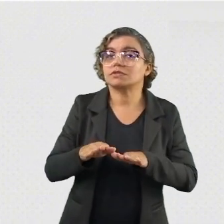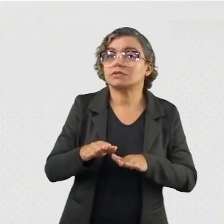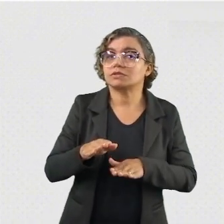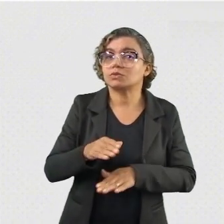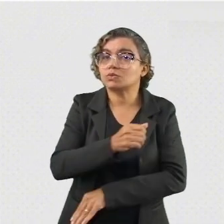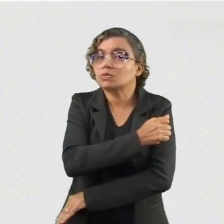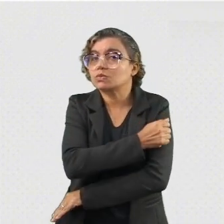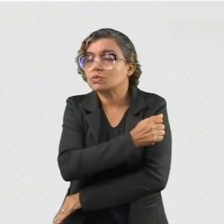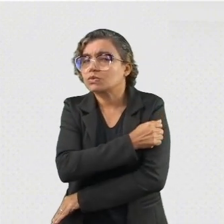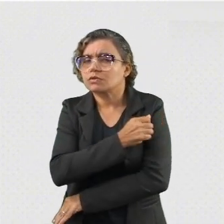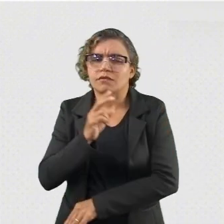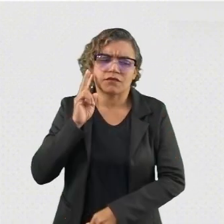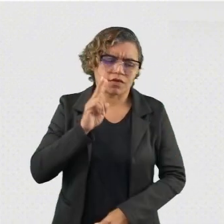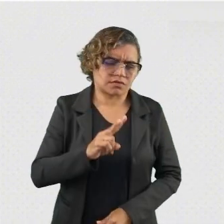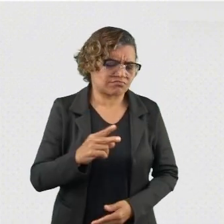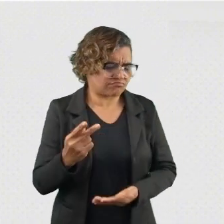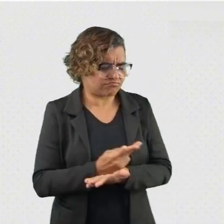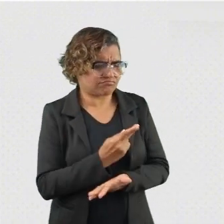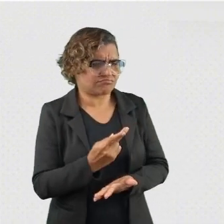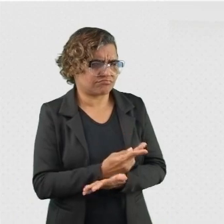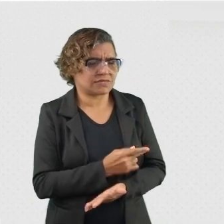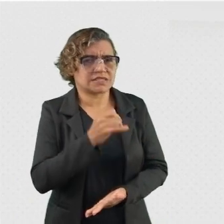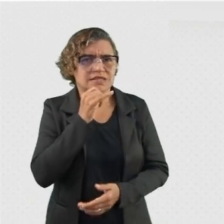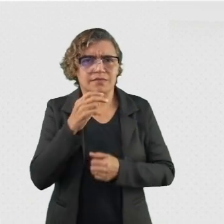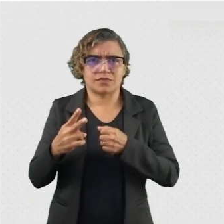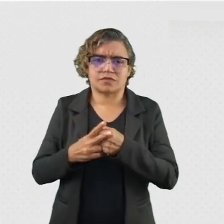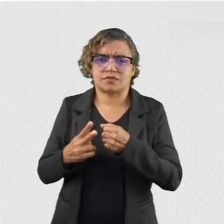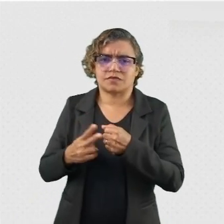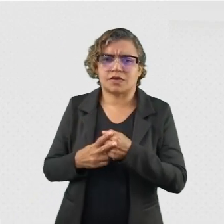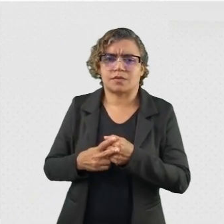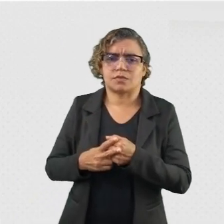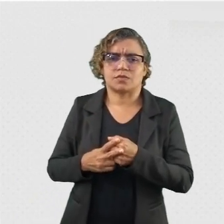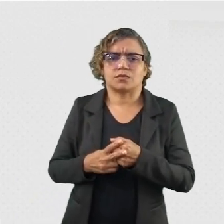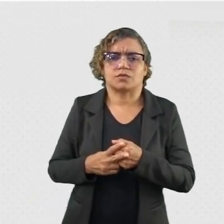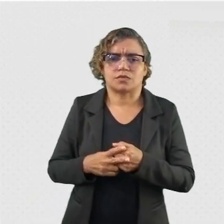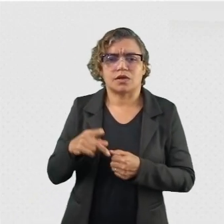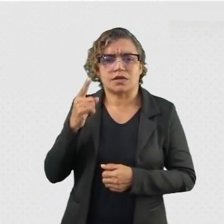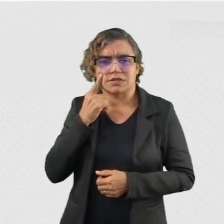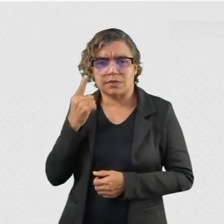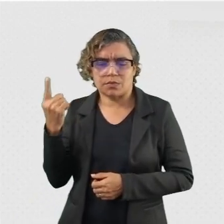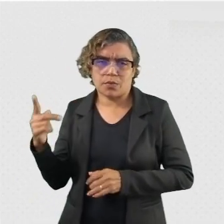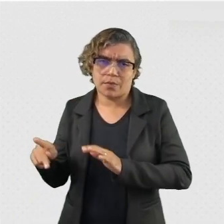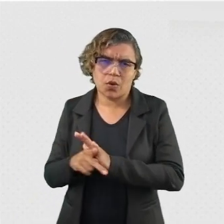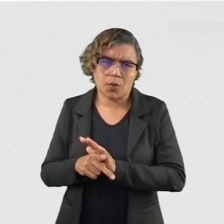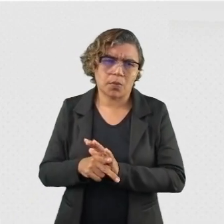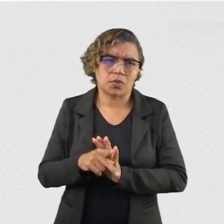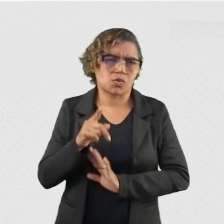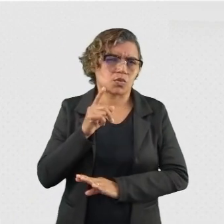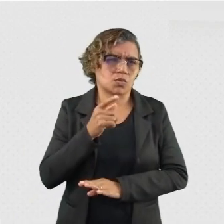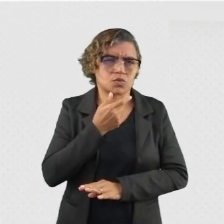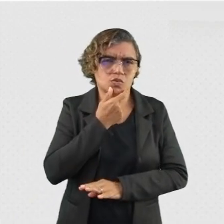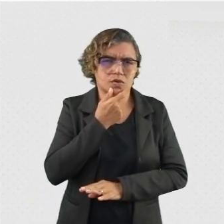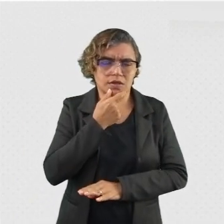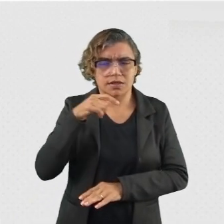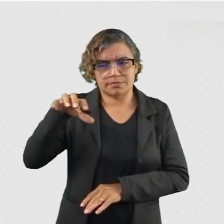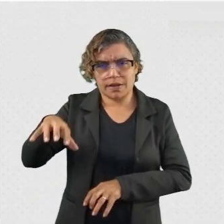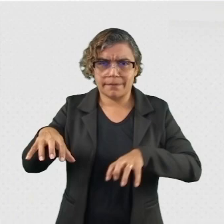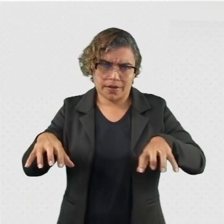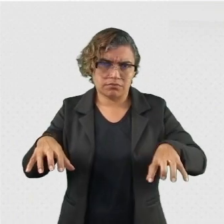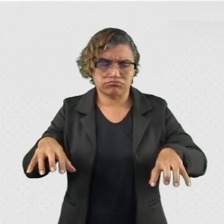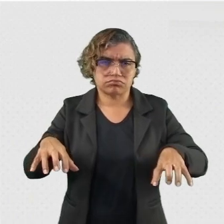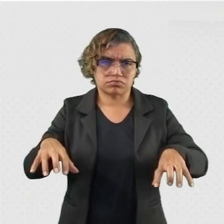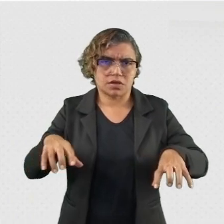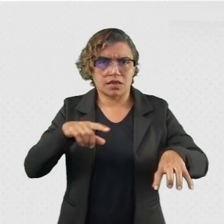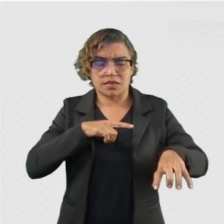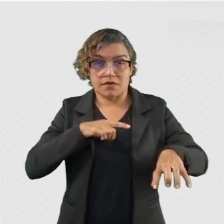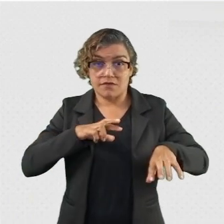pensa, tá errado isso aqui. Então, por exemplo, o verbo travel. No inglês britânico e no inglês americano, você